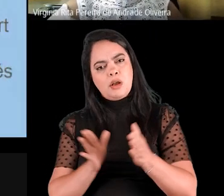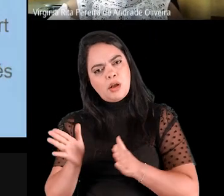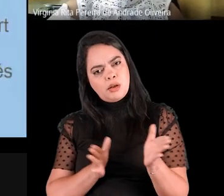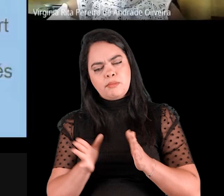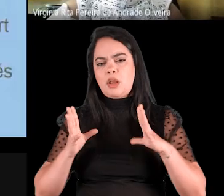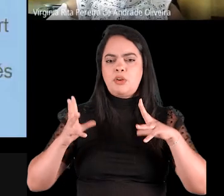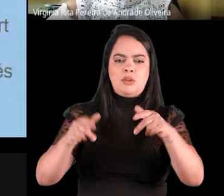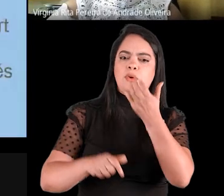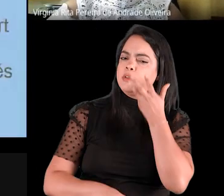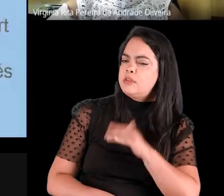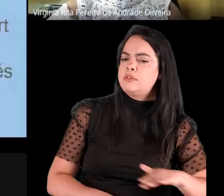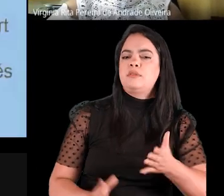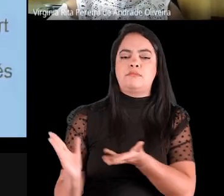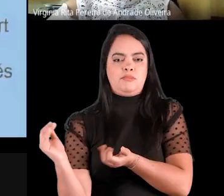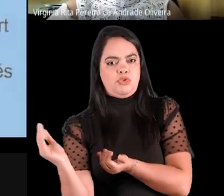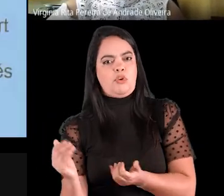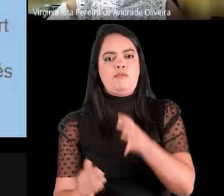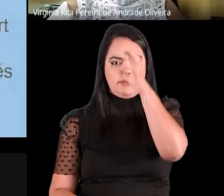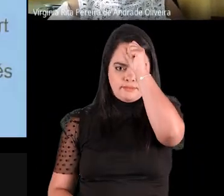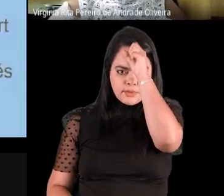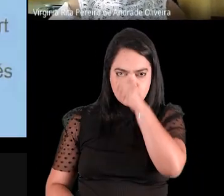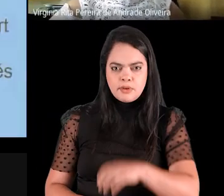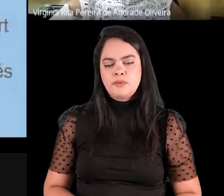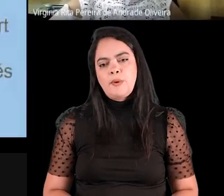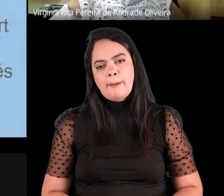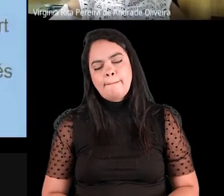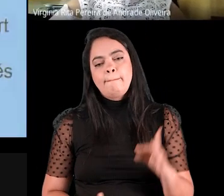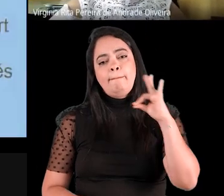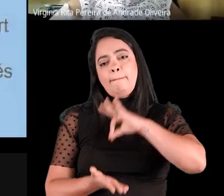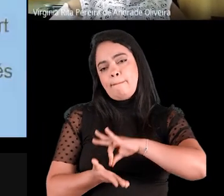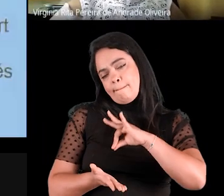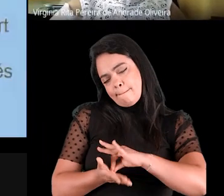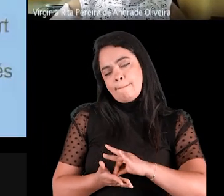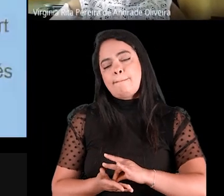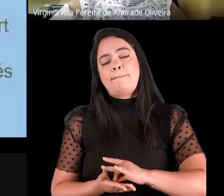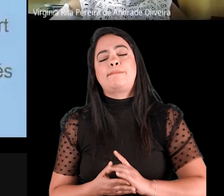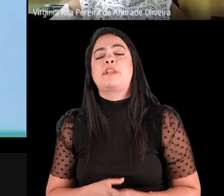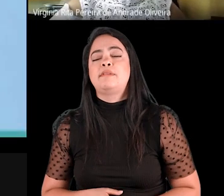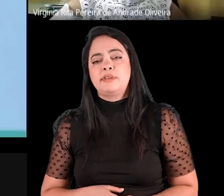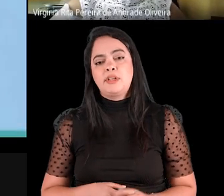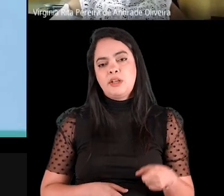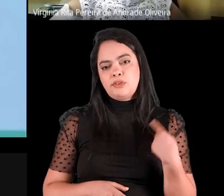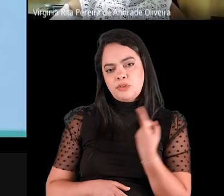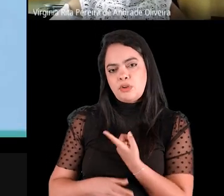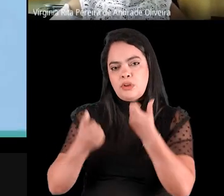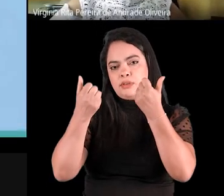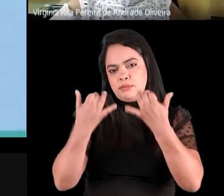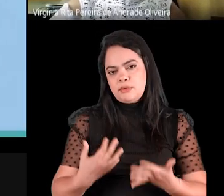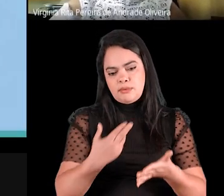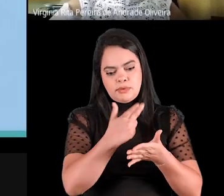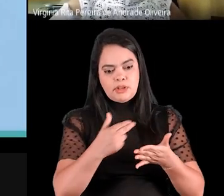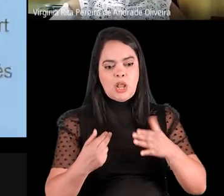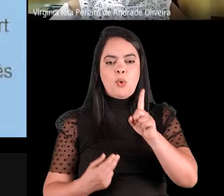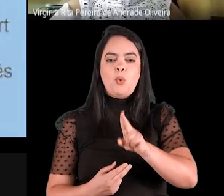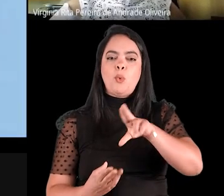a todas as crianças e jovens. Então, na verdade, quando a gente trouxe, né, o conceito do desenho universal, foi que a